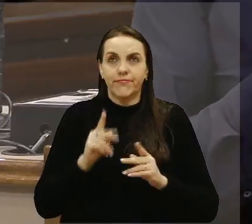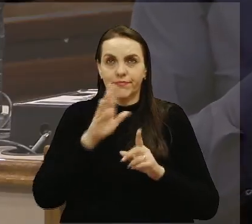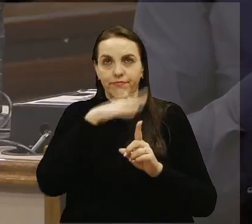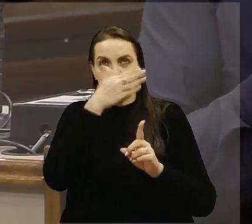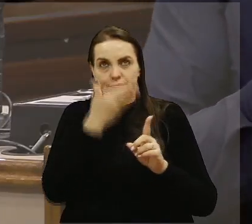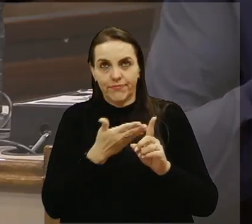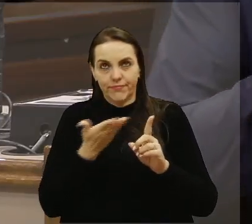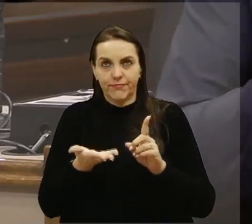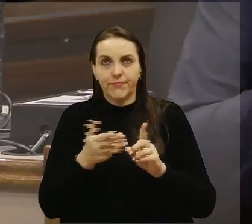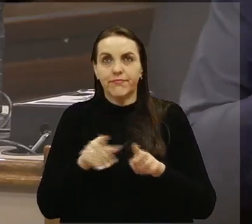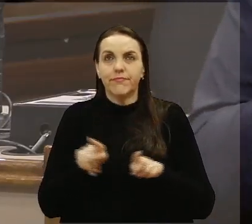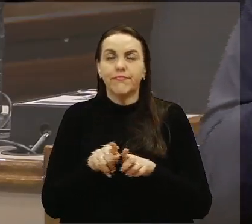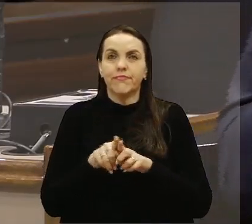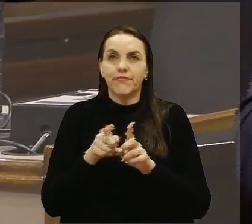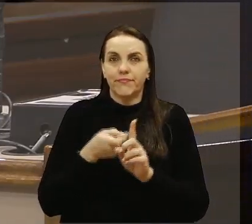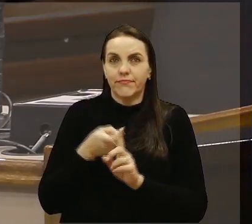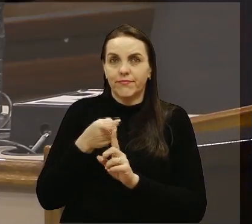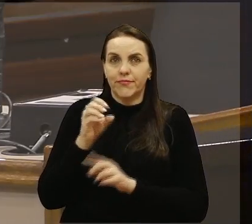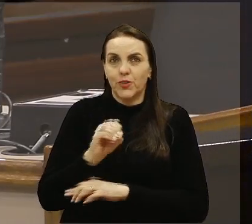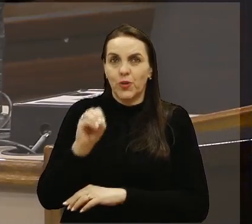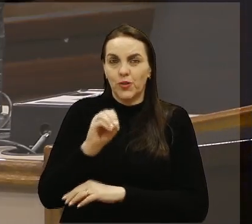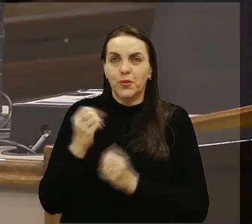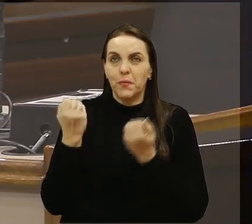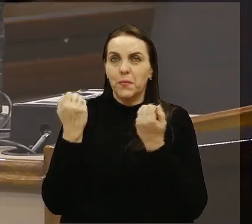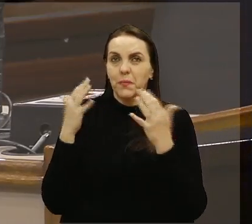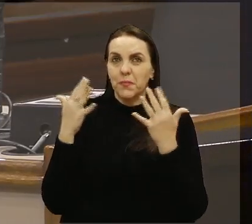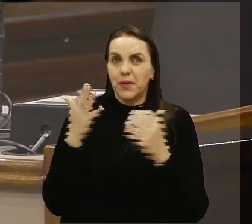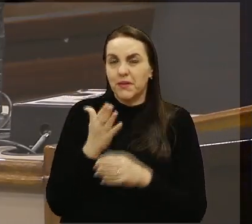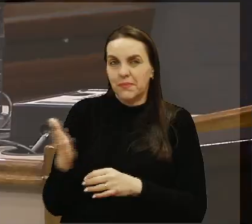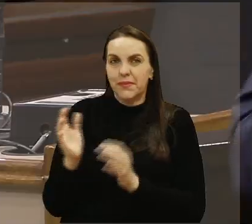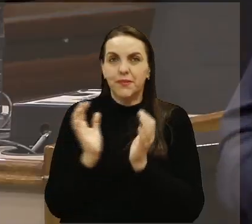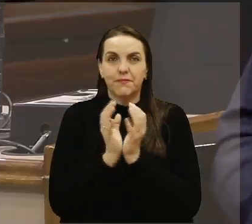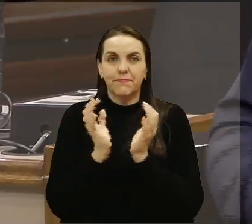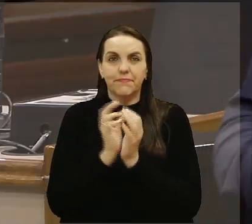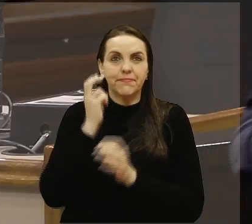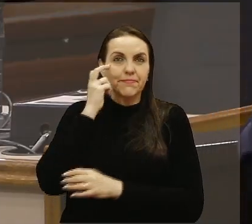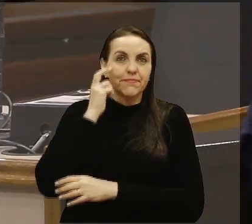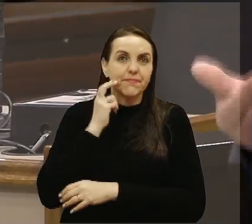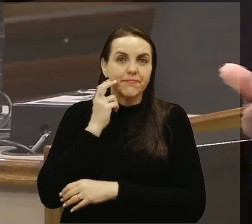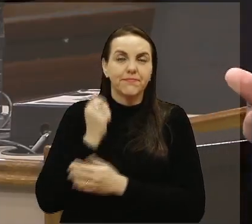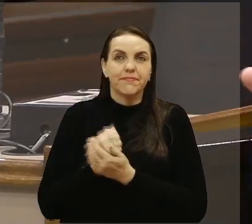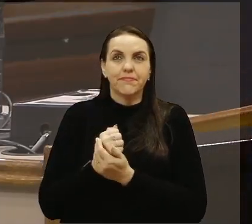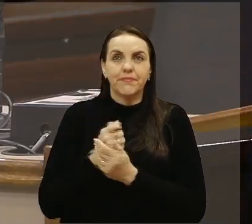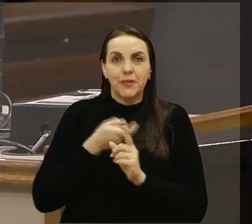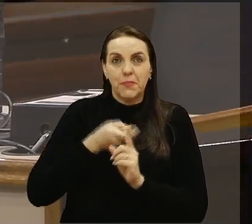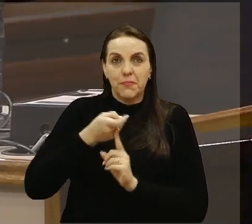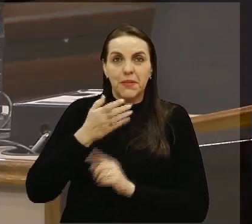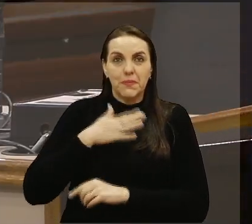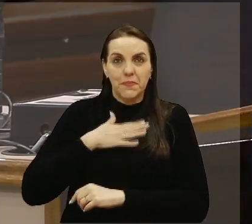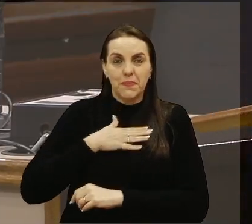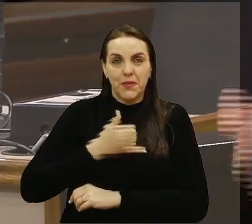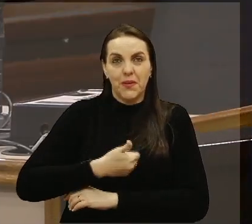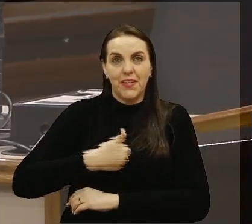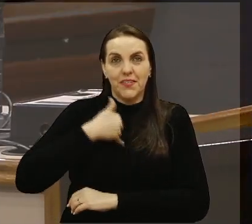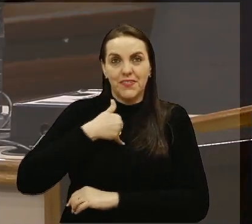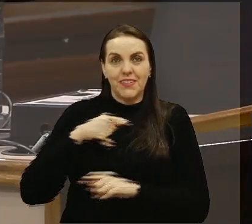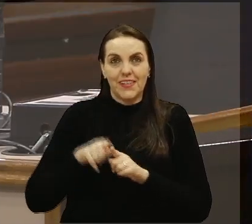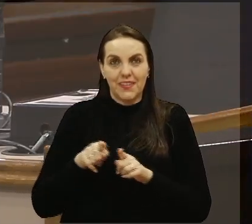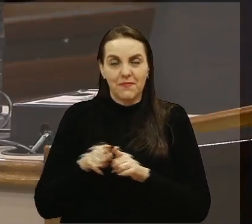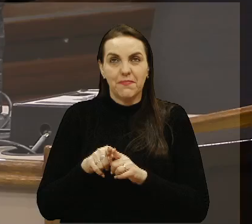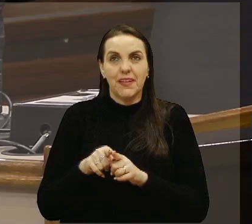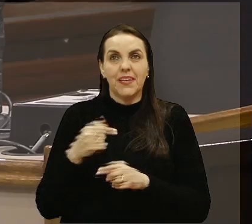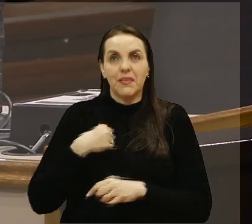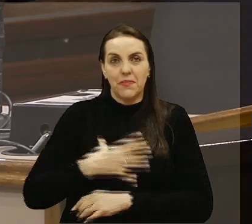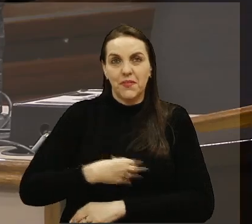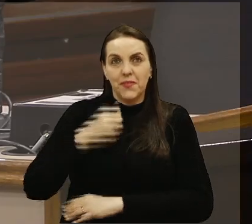Também nesse mês de outubro, quero dar os parabéns para o meu colega Daniel. É um mês do meu aniversário também, o mês do aniversário da minha